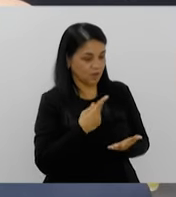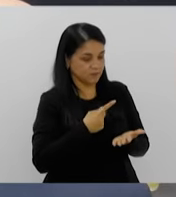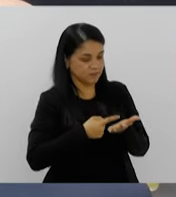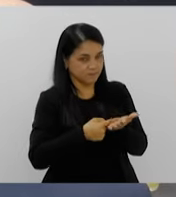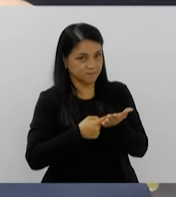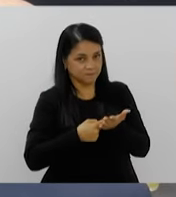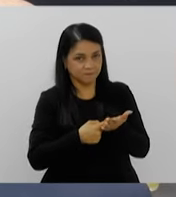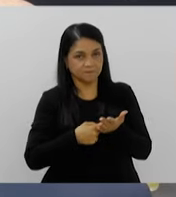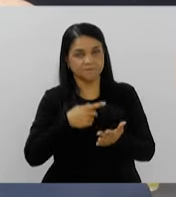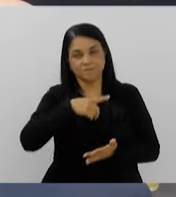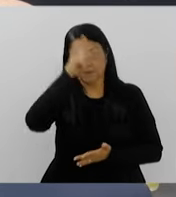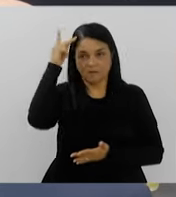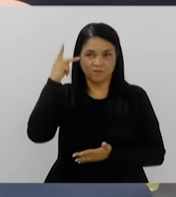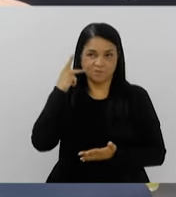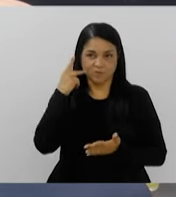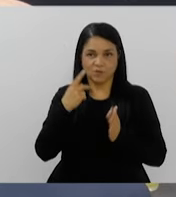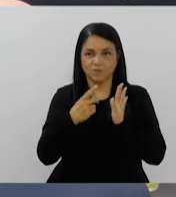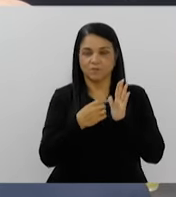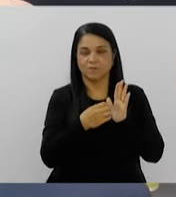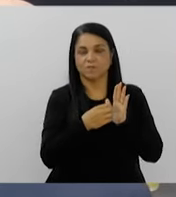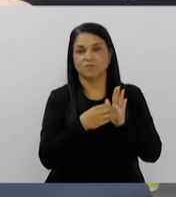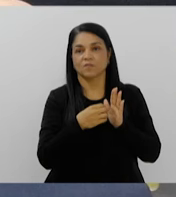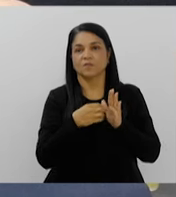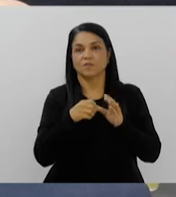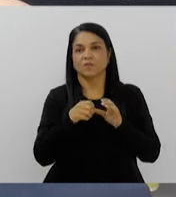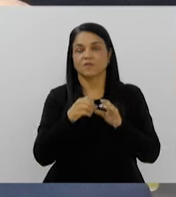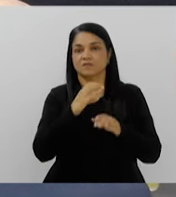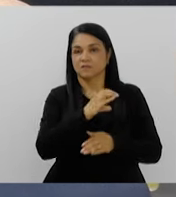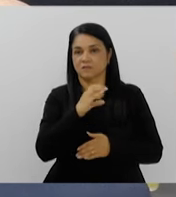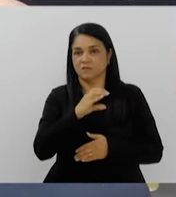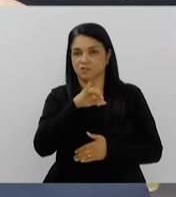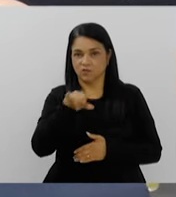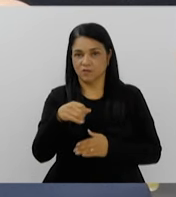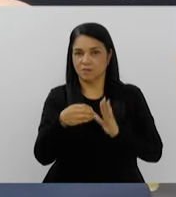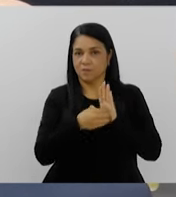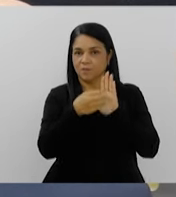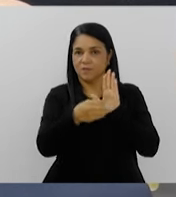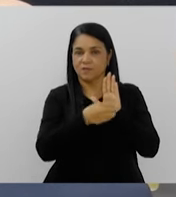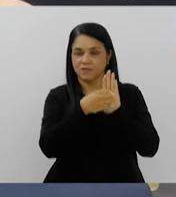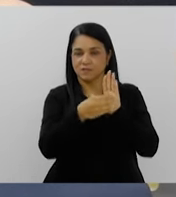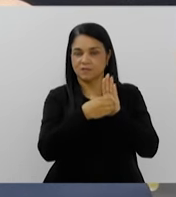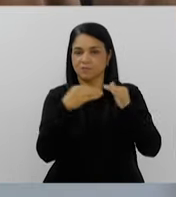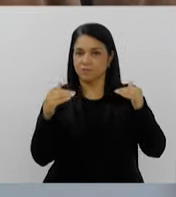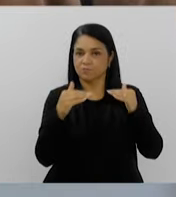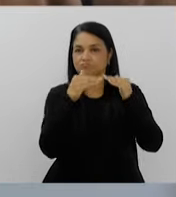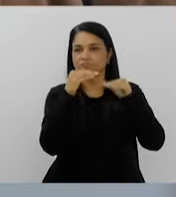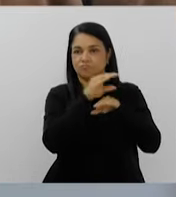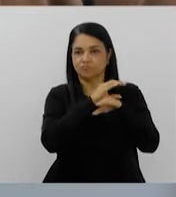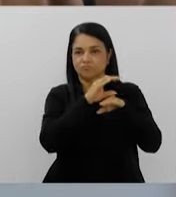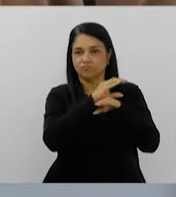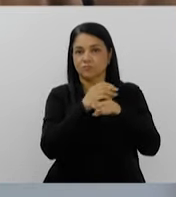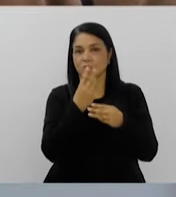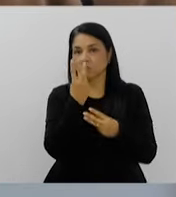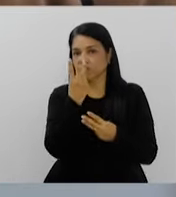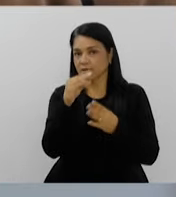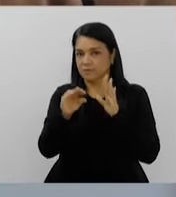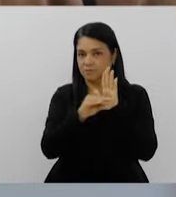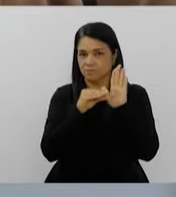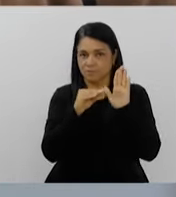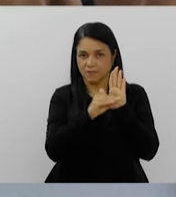em plenário da CCJ, aparecer é pela constitucionalidade com